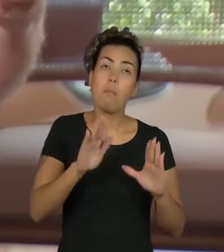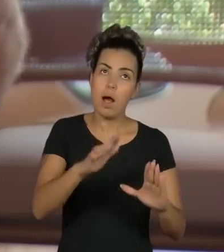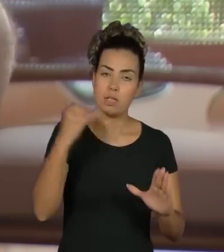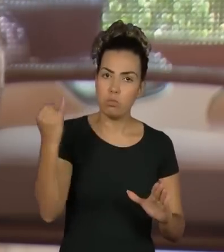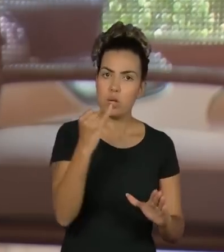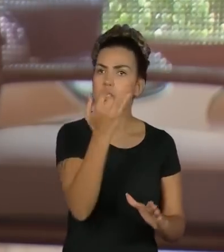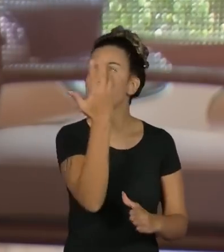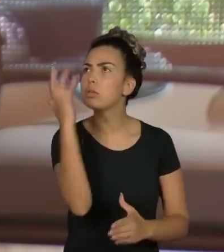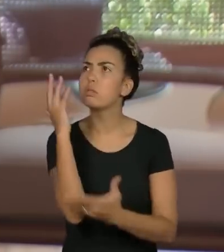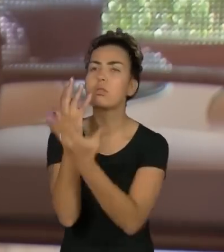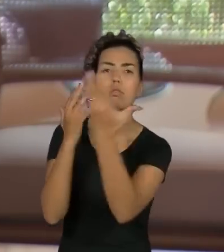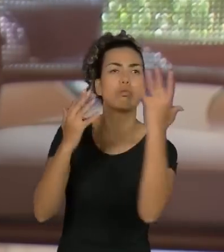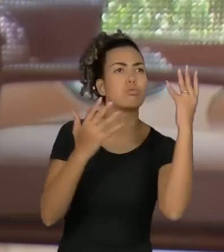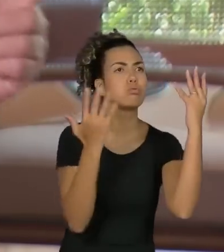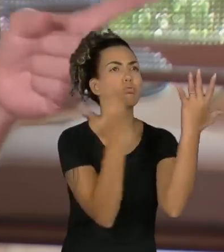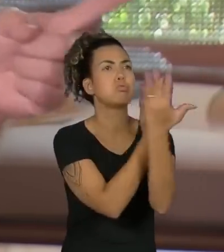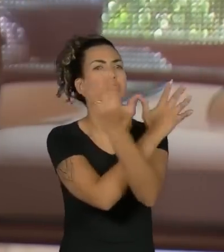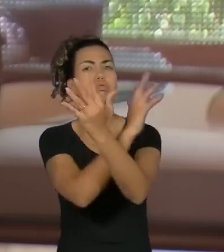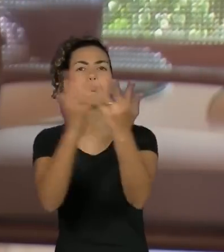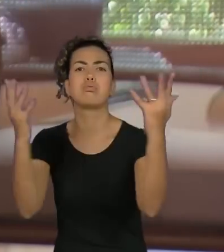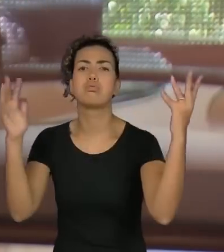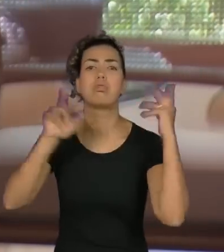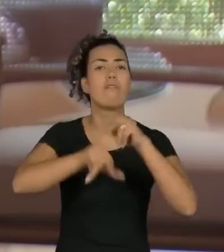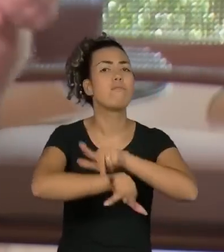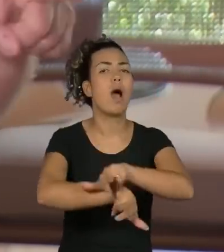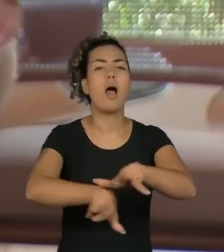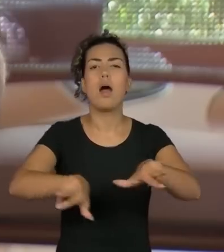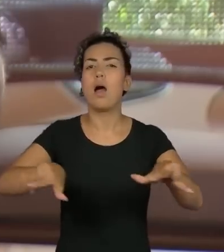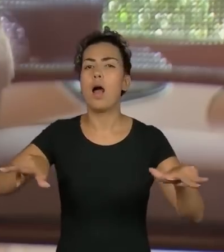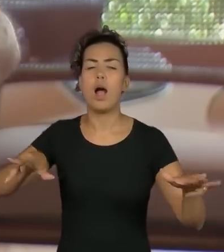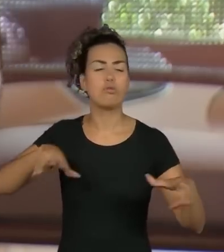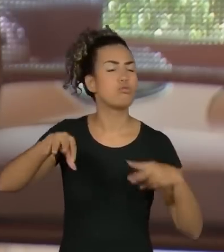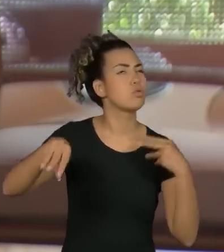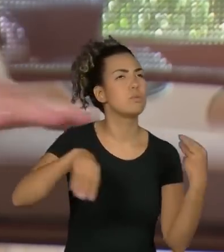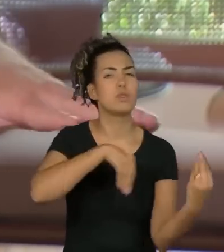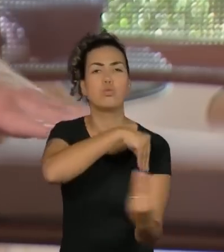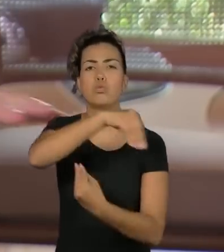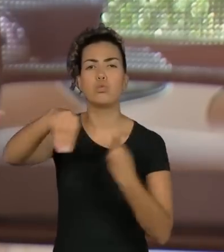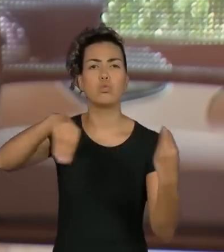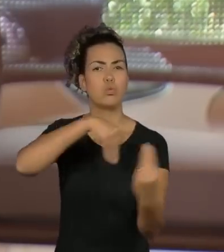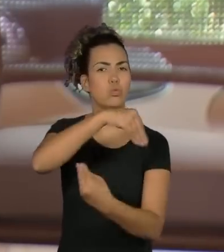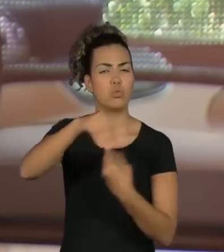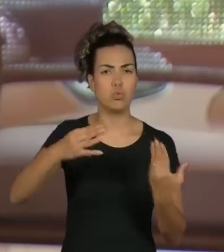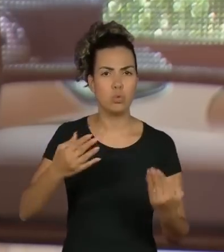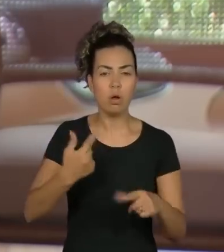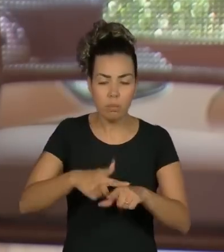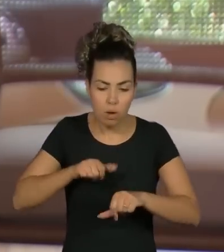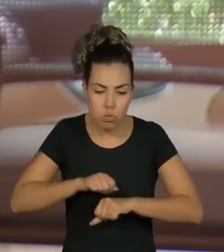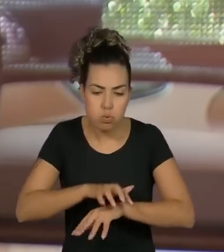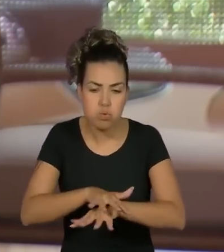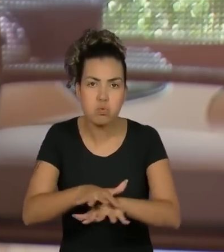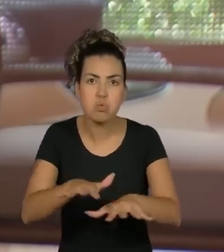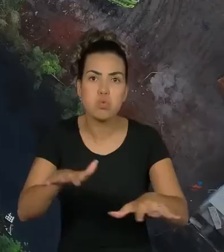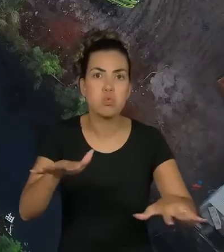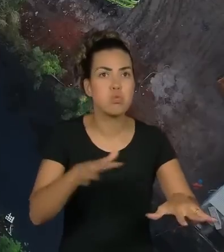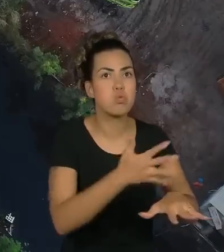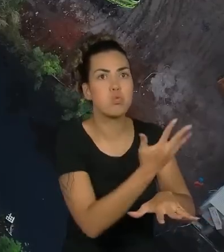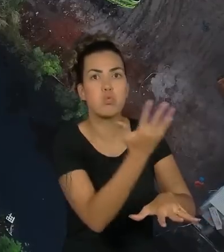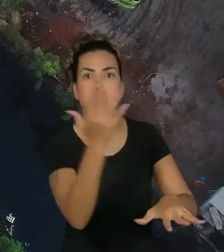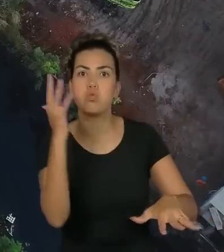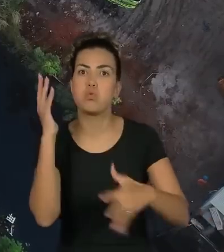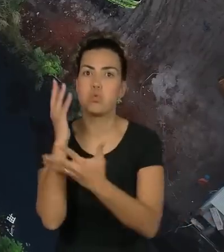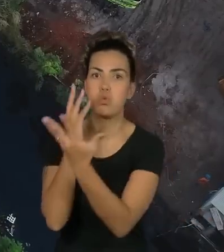haja uma relação mediada pelo solo, e aí essa palavra é importante.